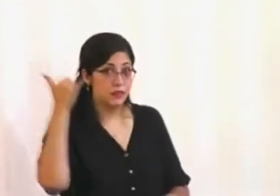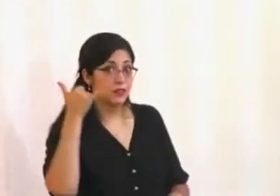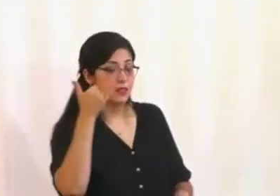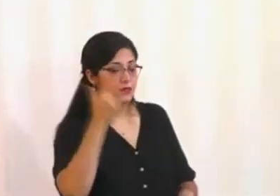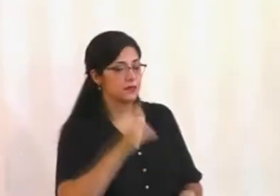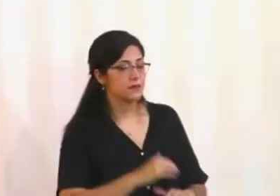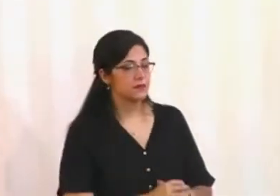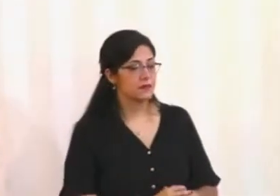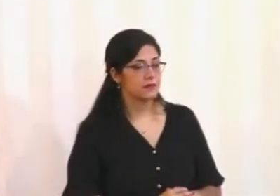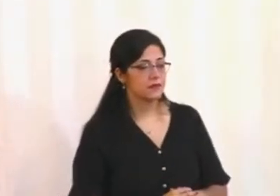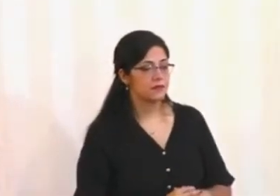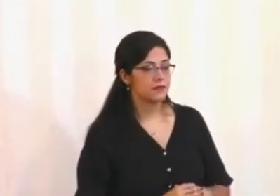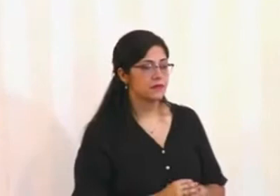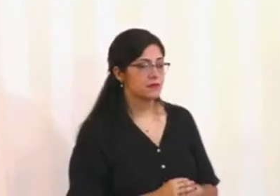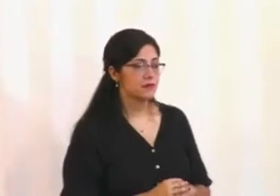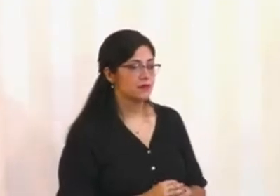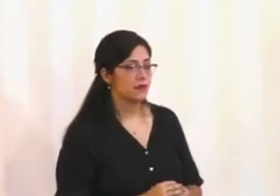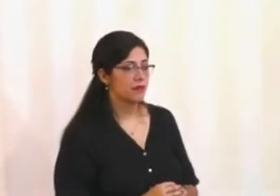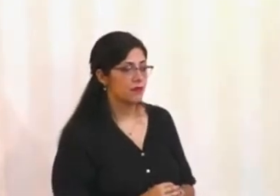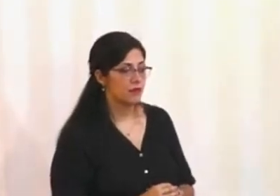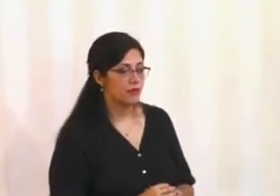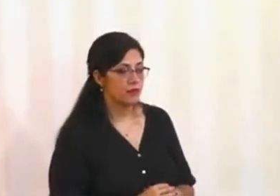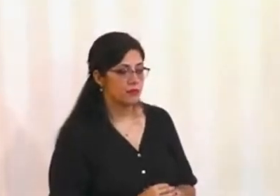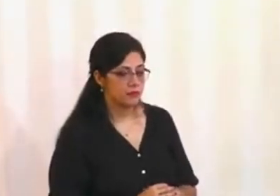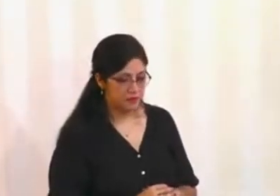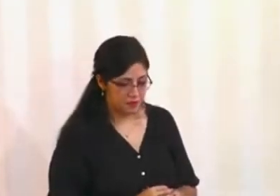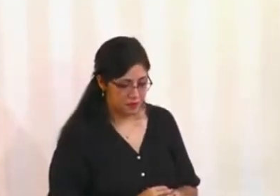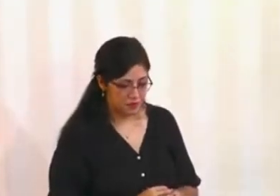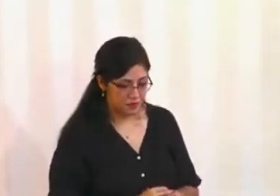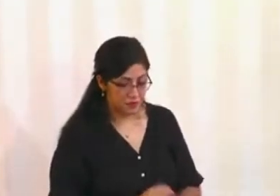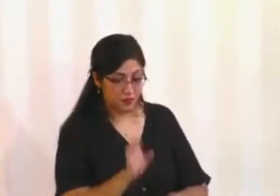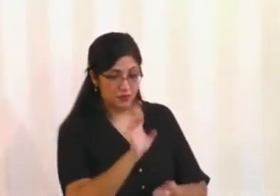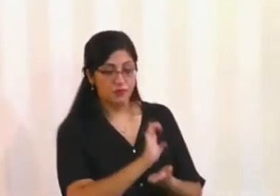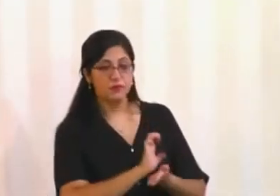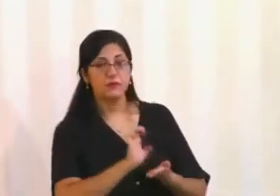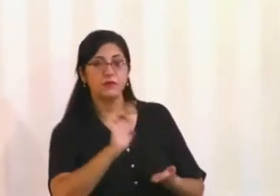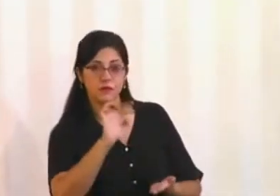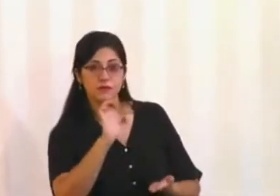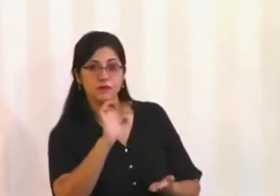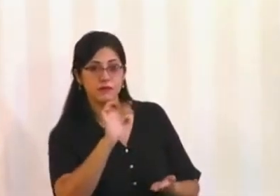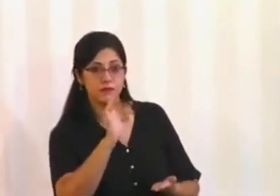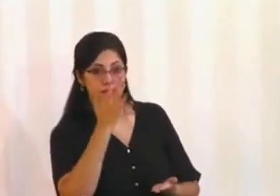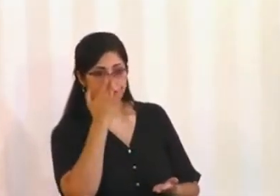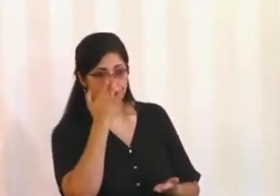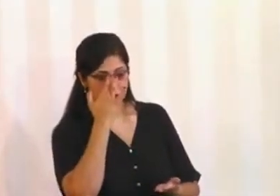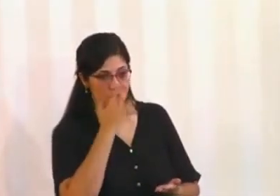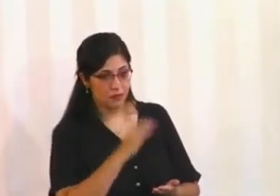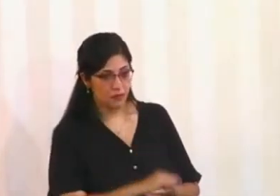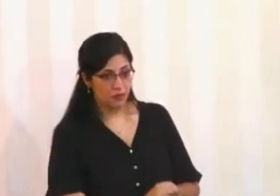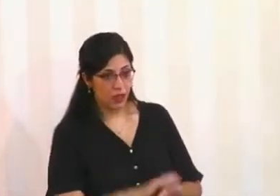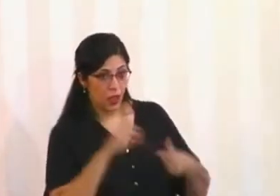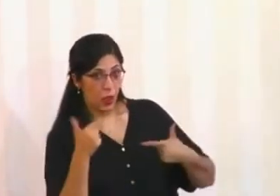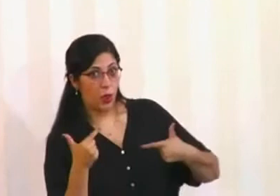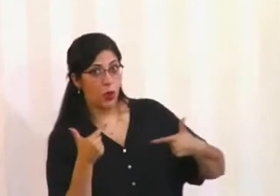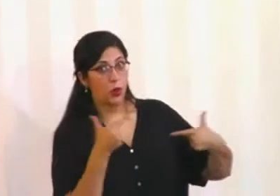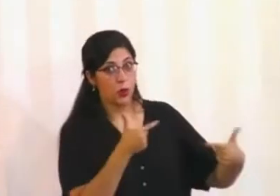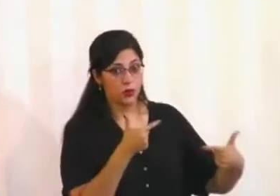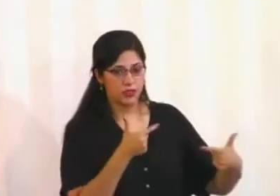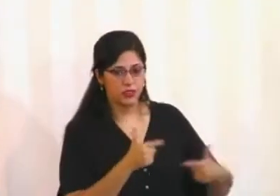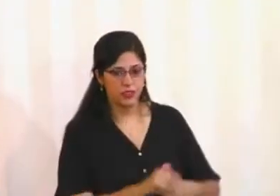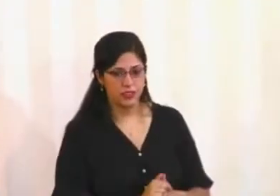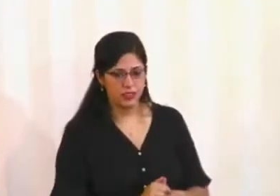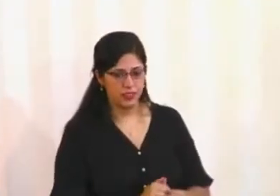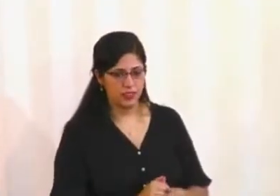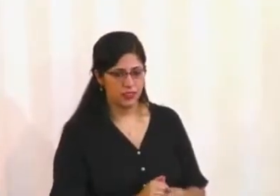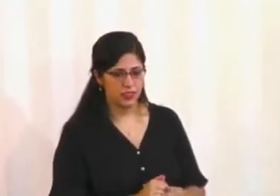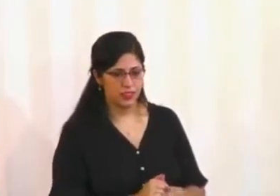de um período de 3 anos e 6 meses, haverá o desafio no Monte Carmelo. E no Monte Carmelo, então, nós vemos ali aquele